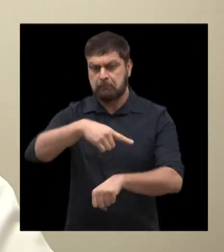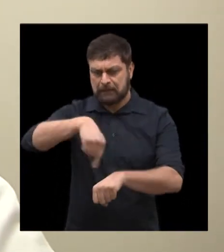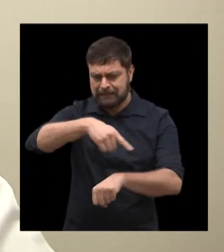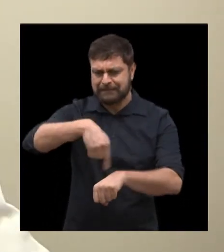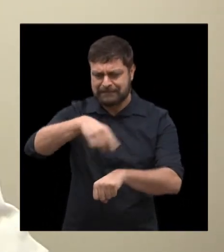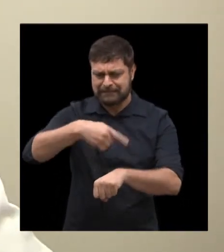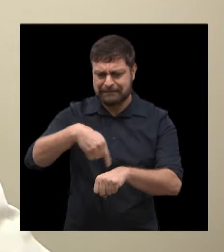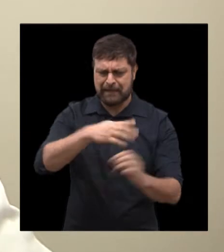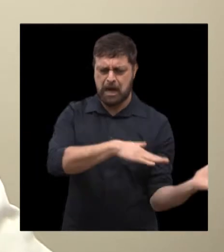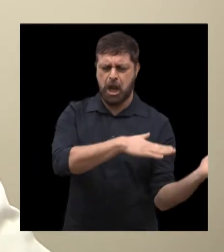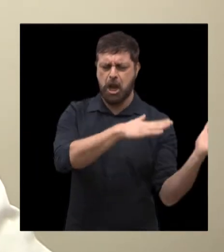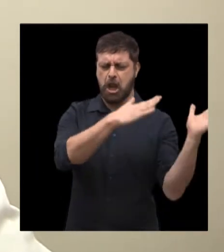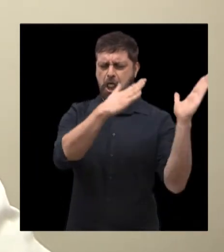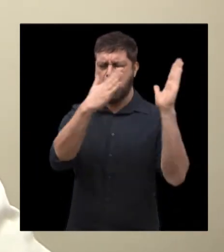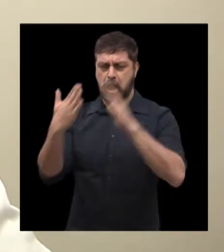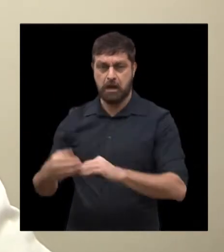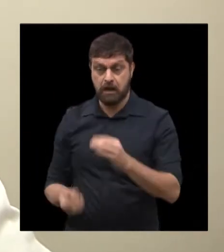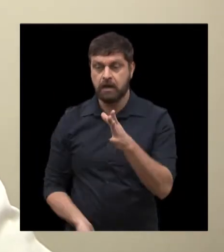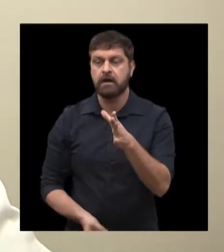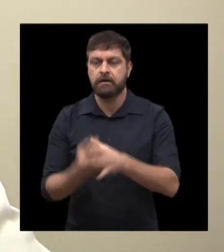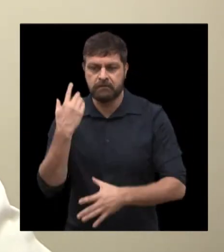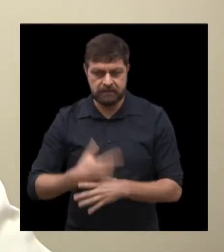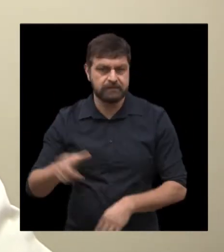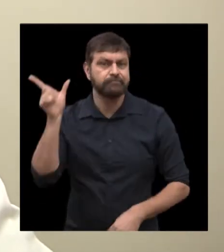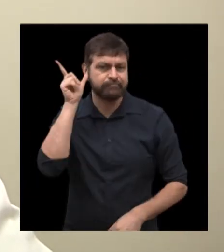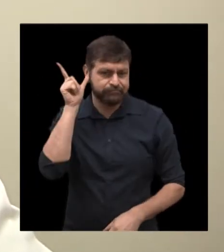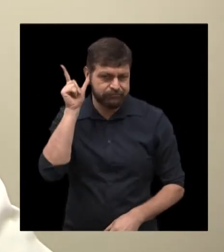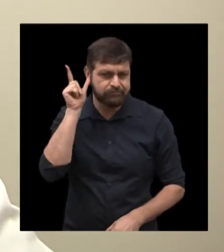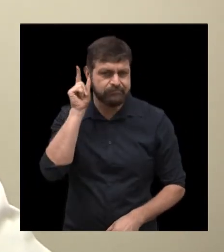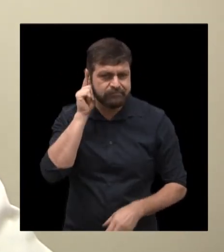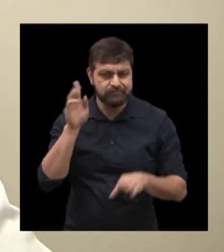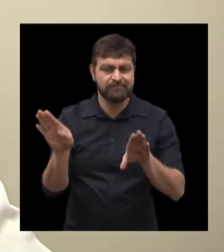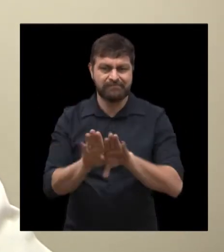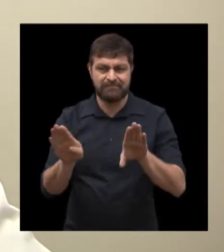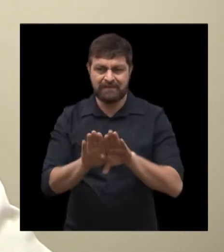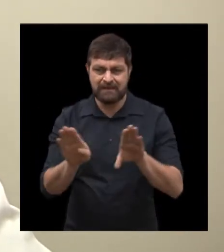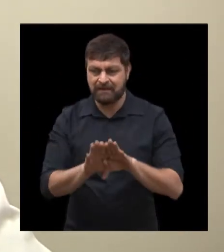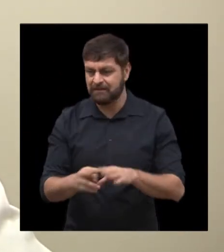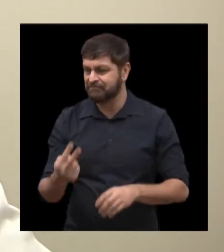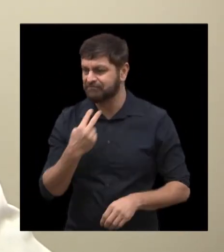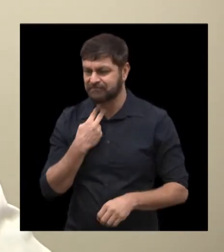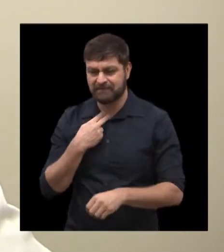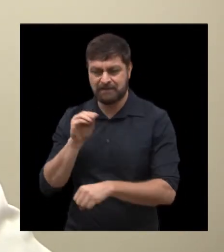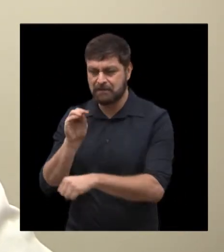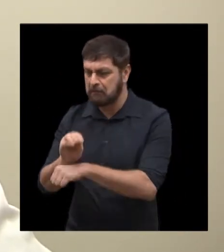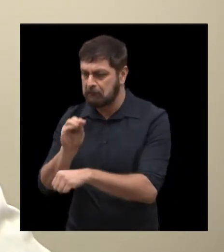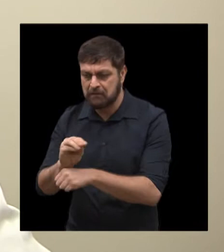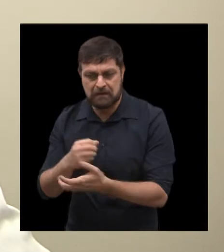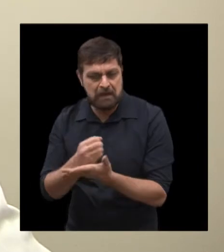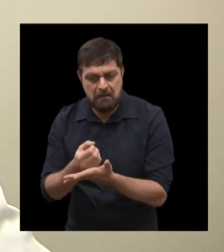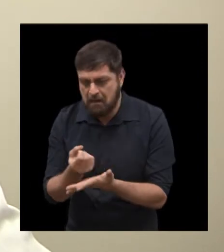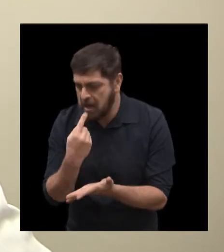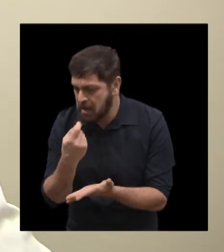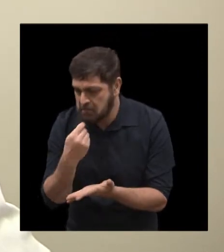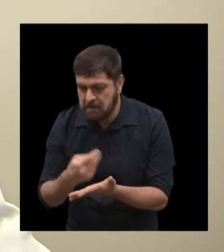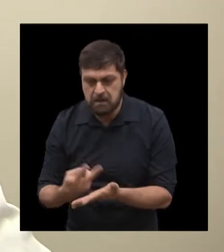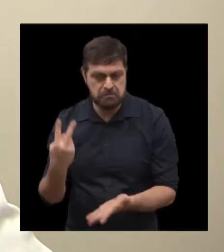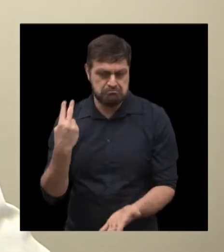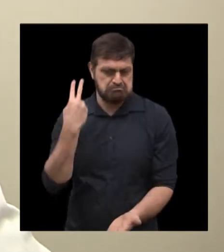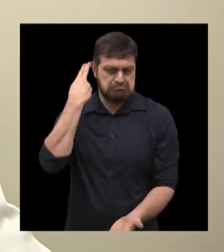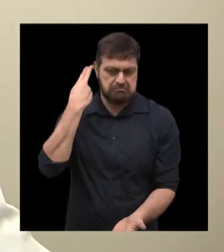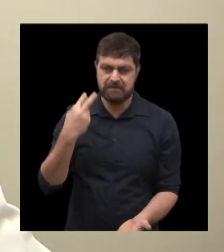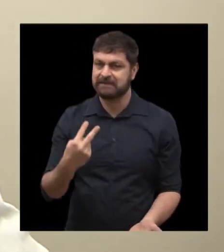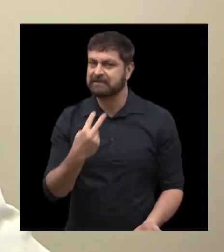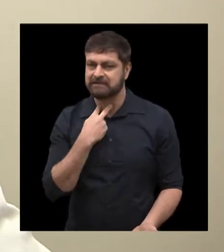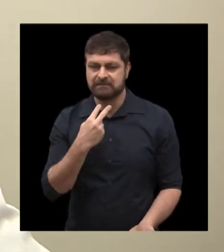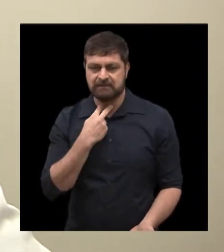por dia pode acarretar em um problema auditivo também, que não é passível de tratamento medicamentoso ou cirúrgico, ou